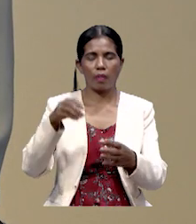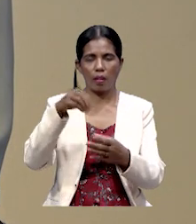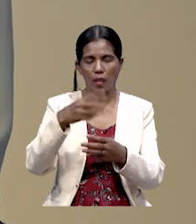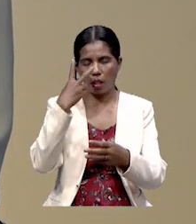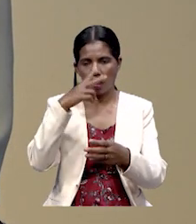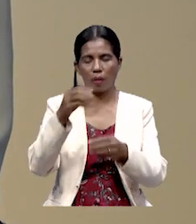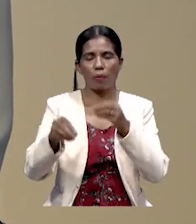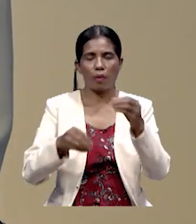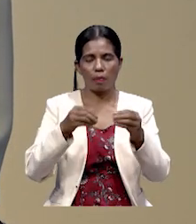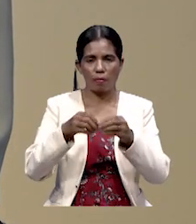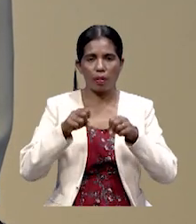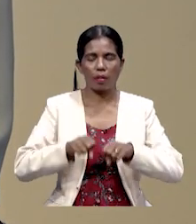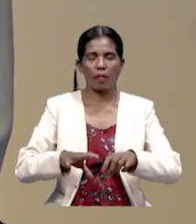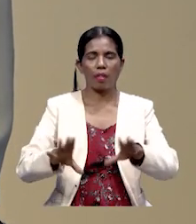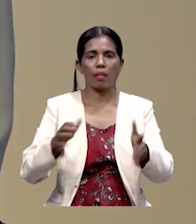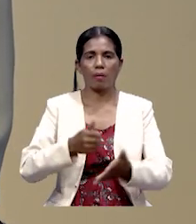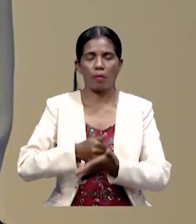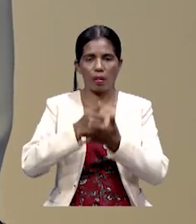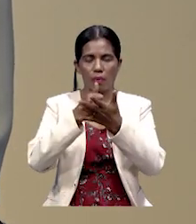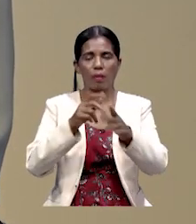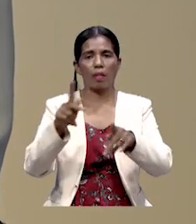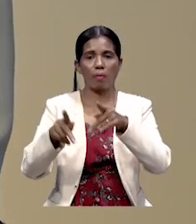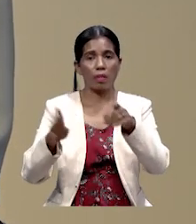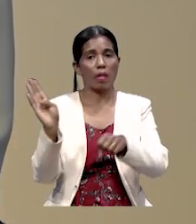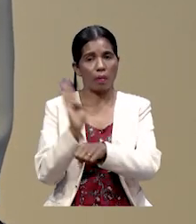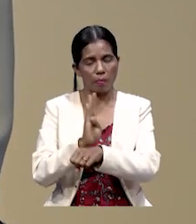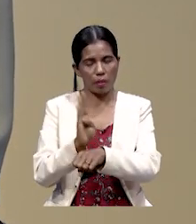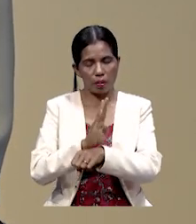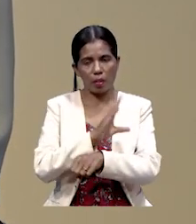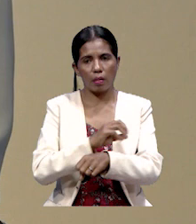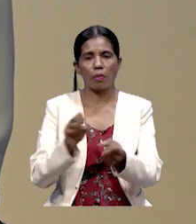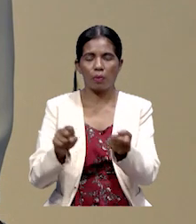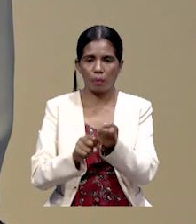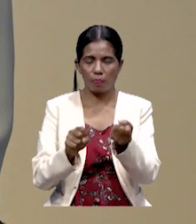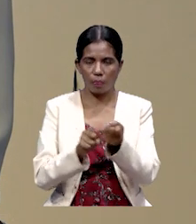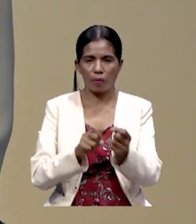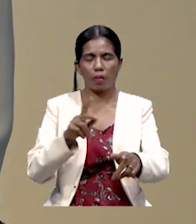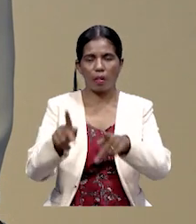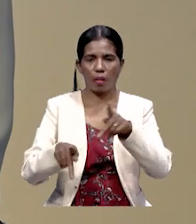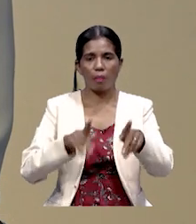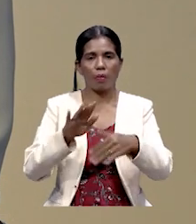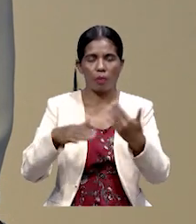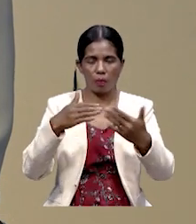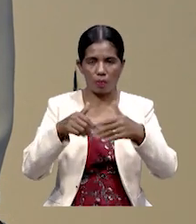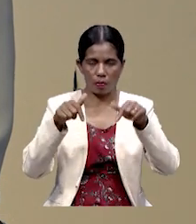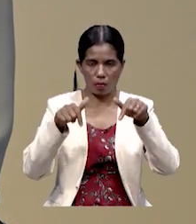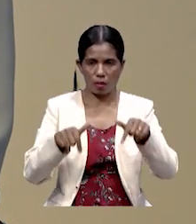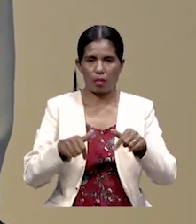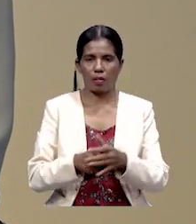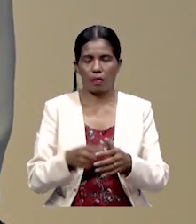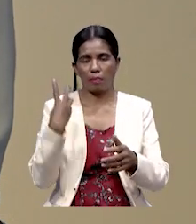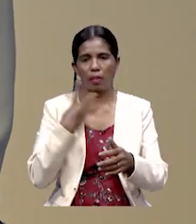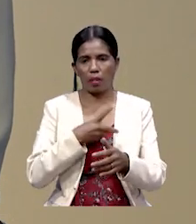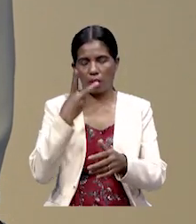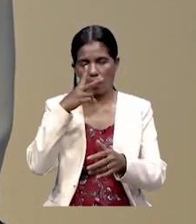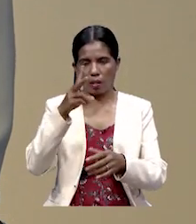economias sustentáveis baseadas nos oceanos, em particular para os pequenos estados insulares em desenvolvimento e em países menos